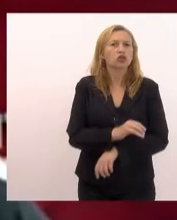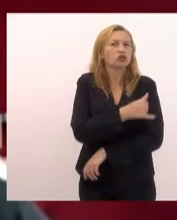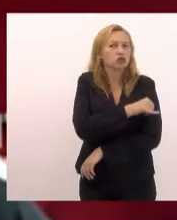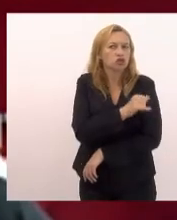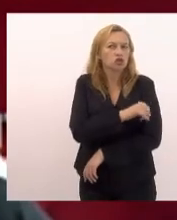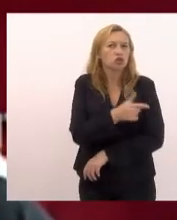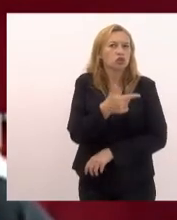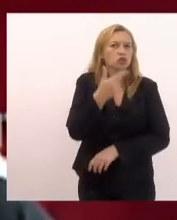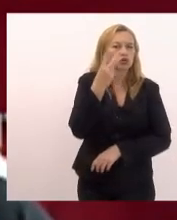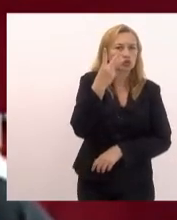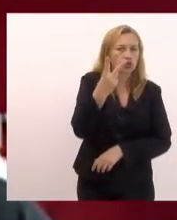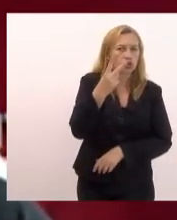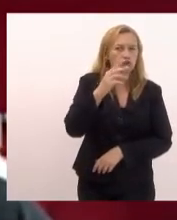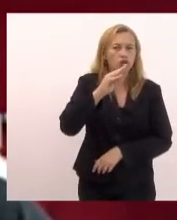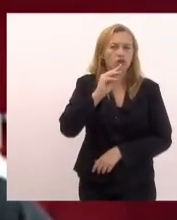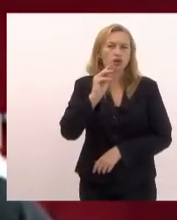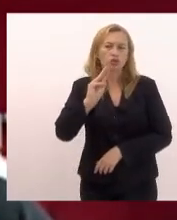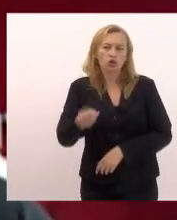de